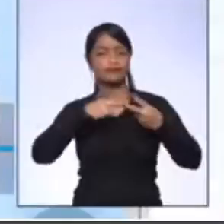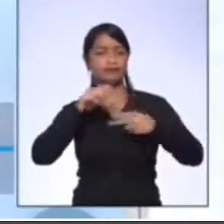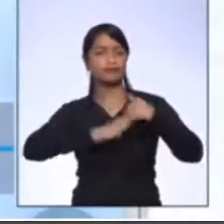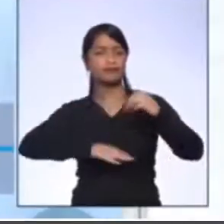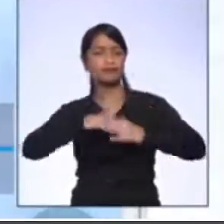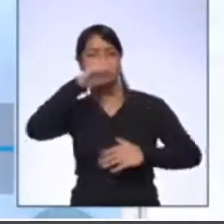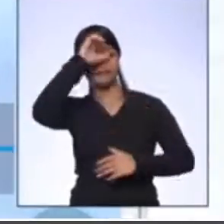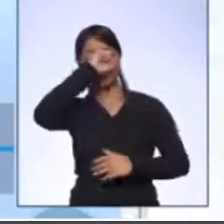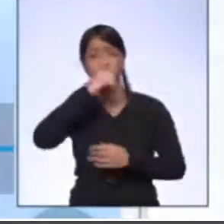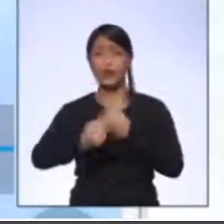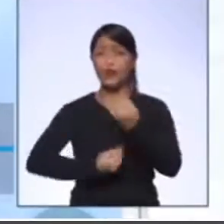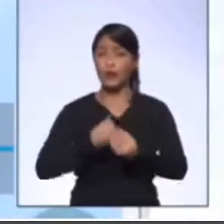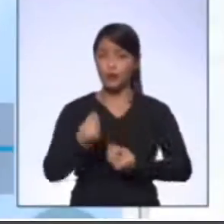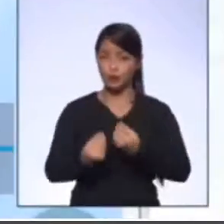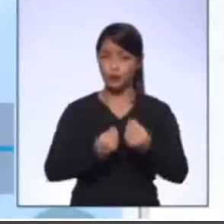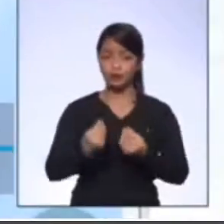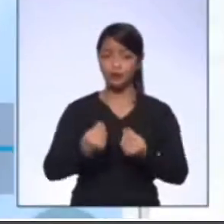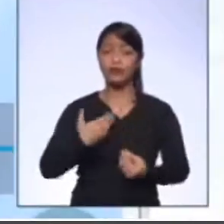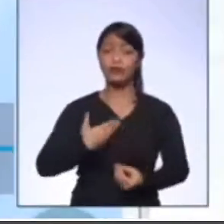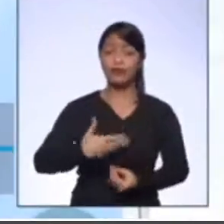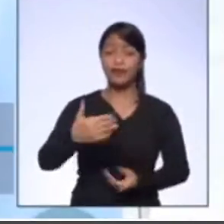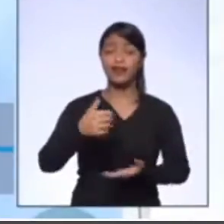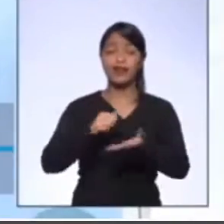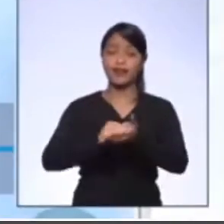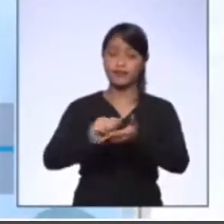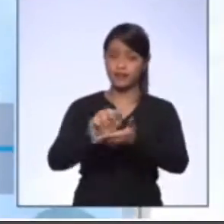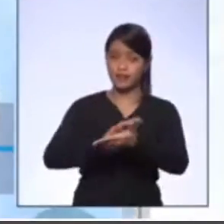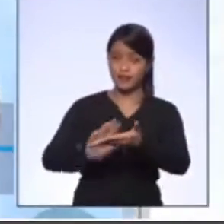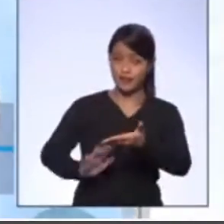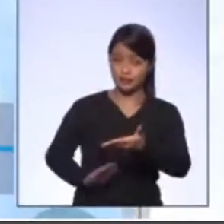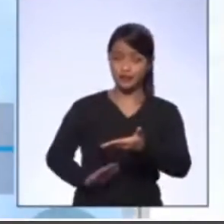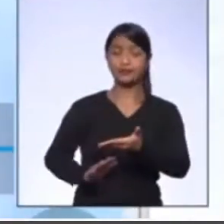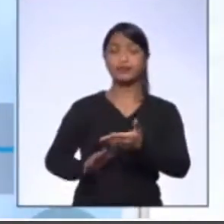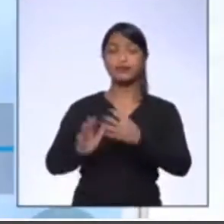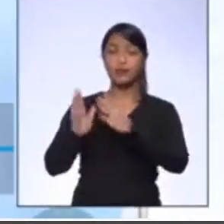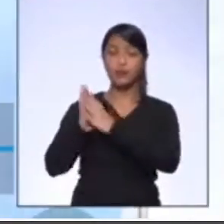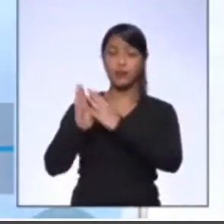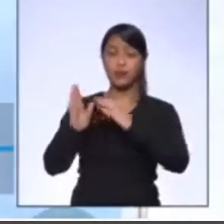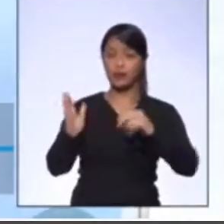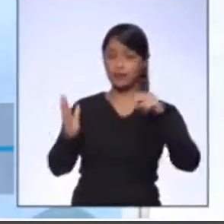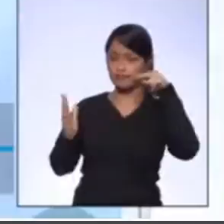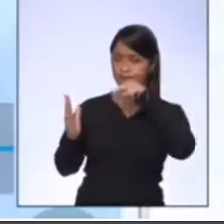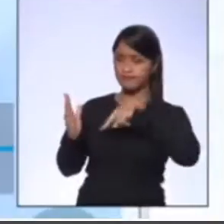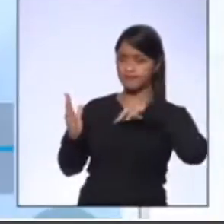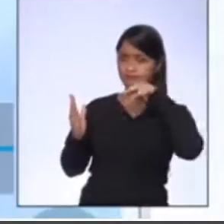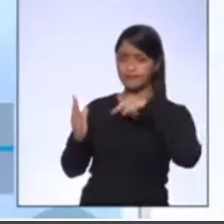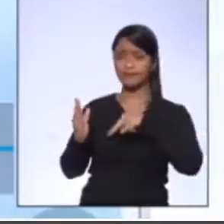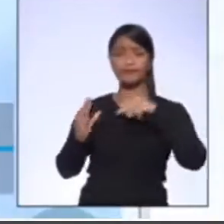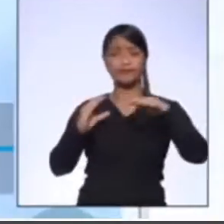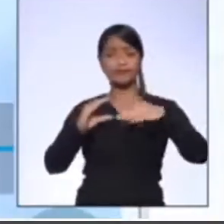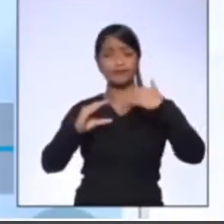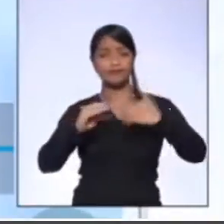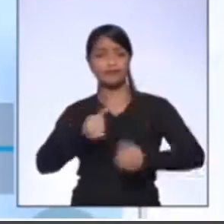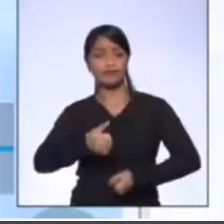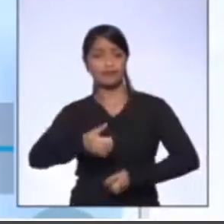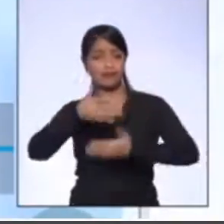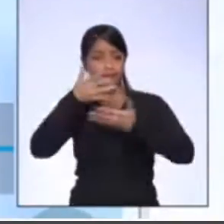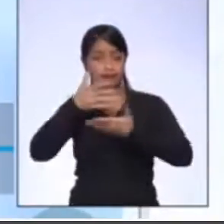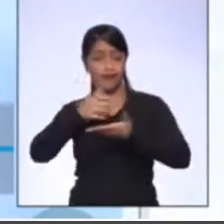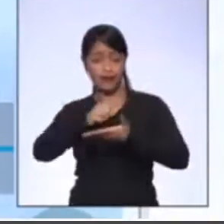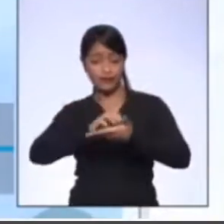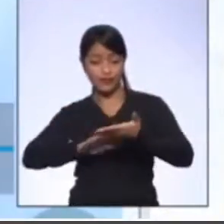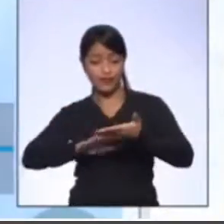a gente vai aí nesta aula fazer tarefas observar modelos interagir no chat resolver